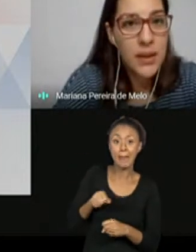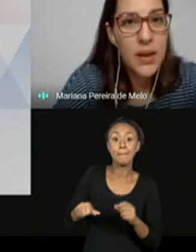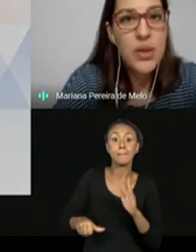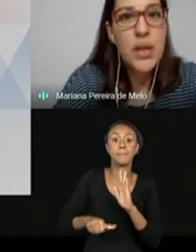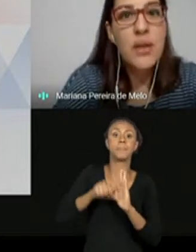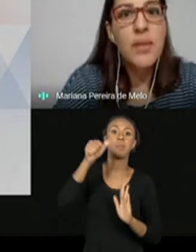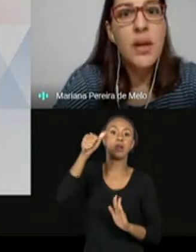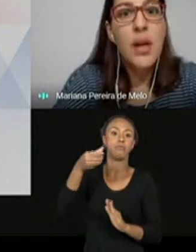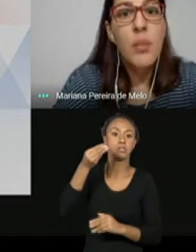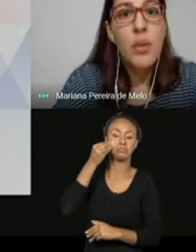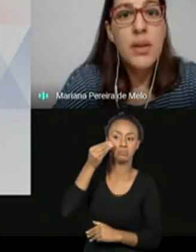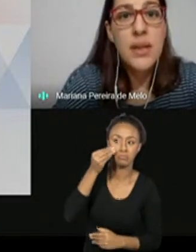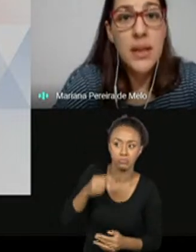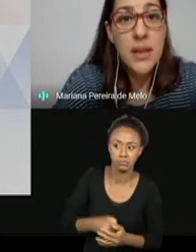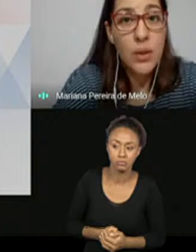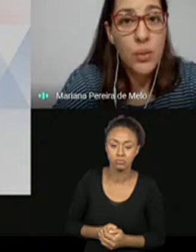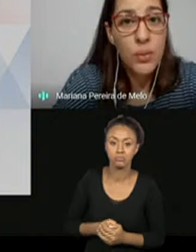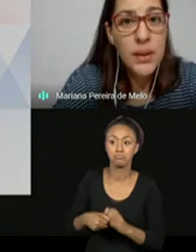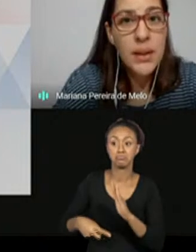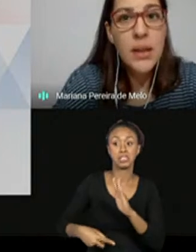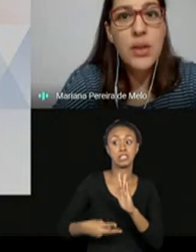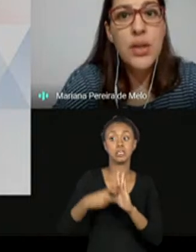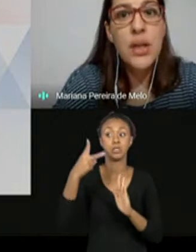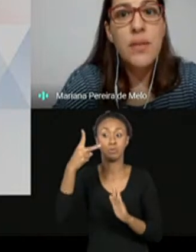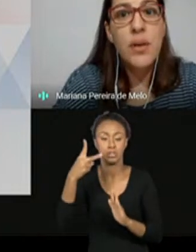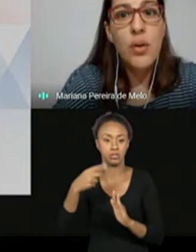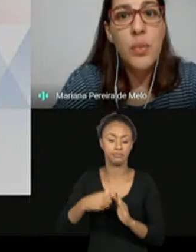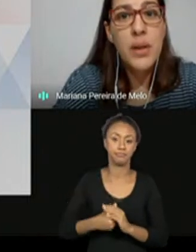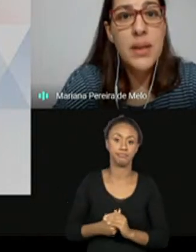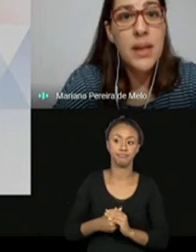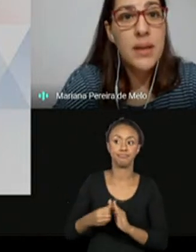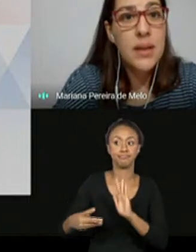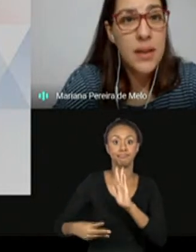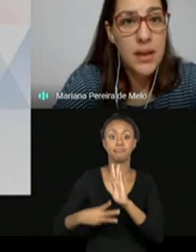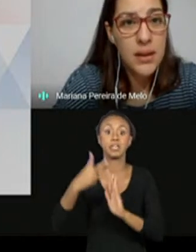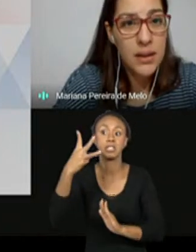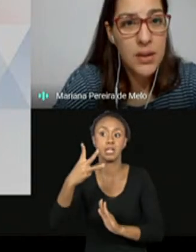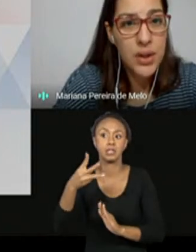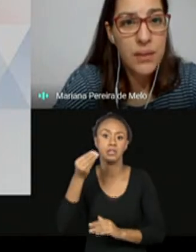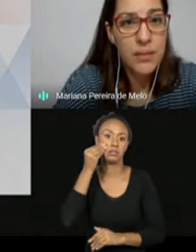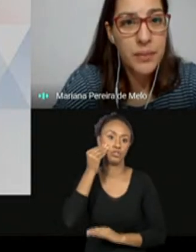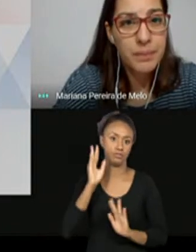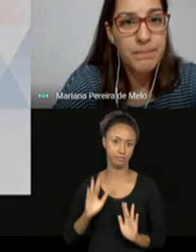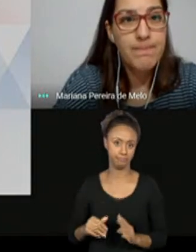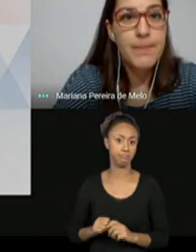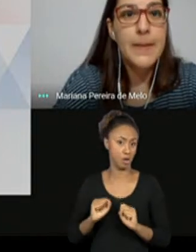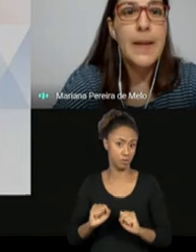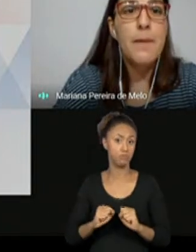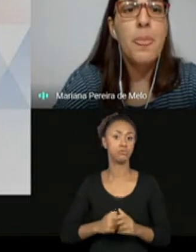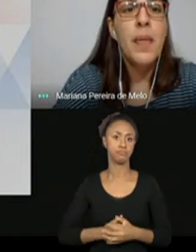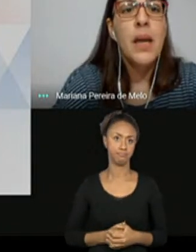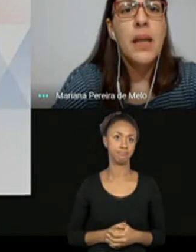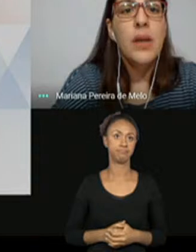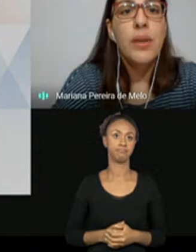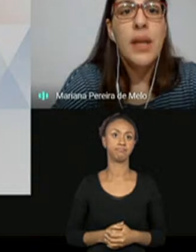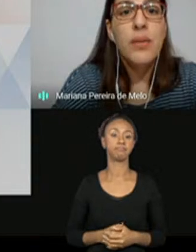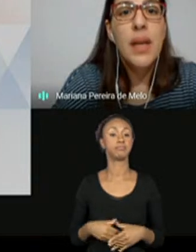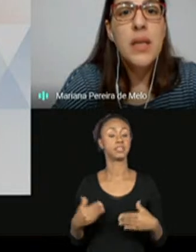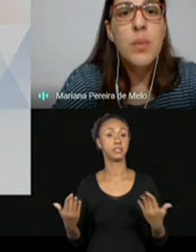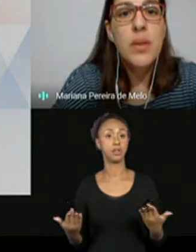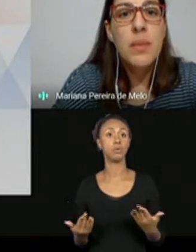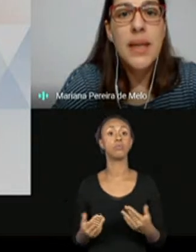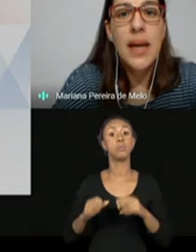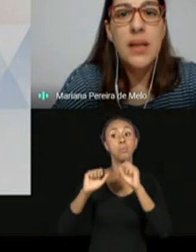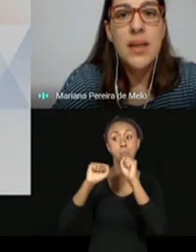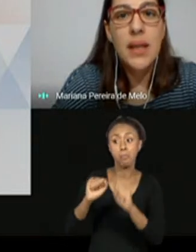primeira tentativa, pode ser na segunda tentativa ou pode ser na terceira tentativa. Né? Então, eu tenho